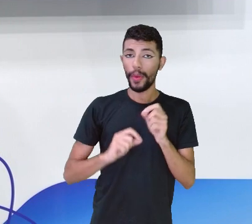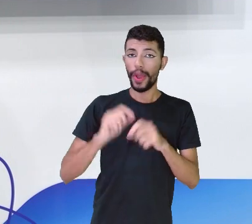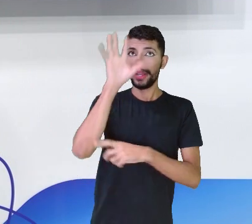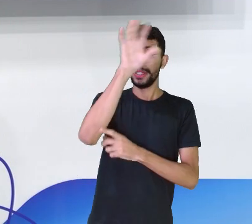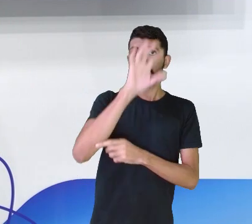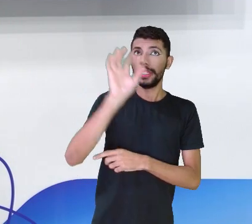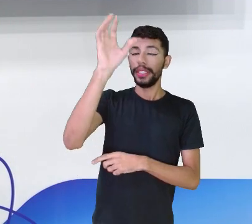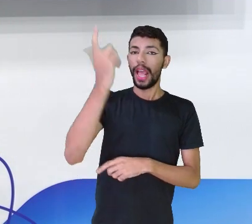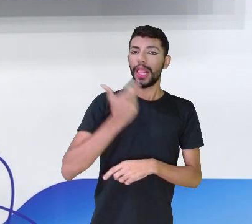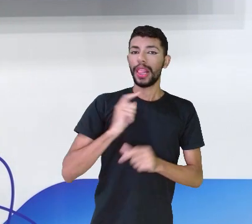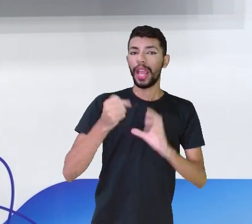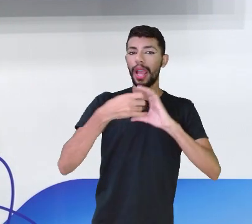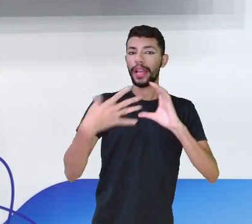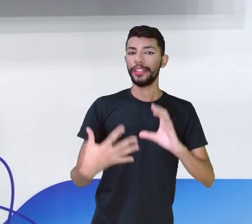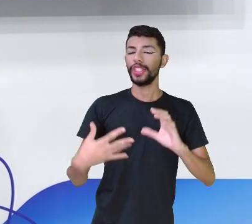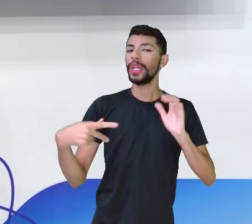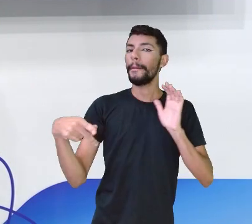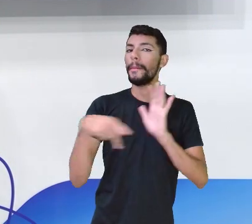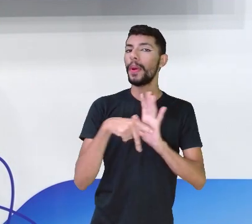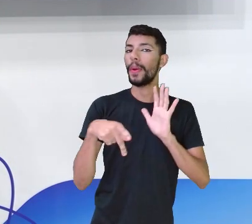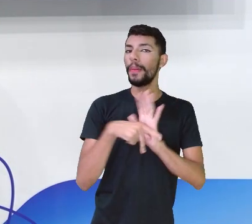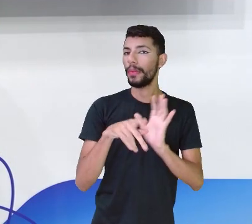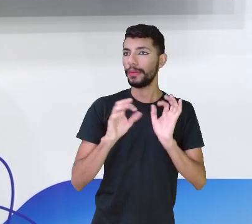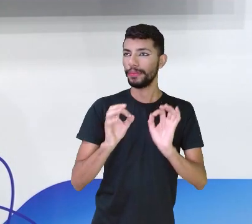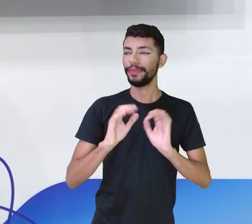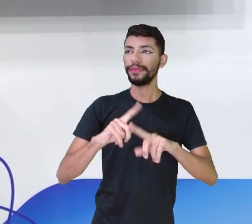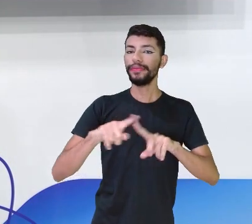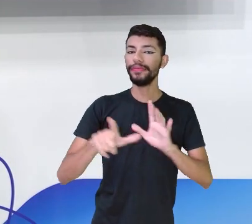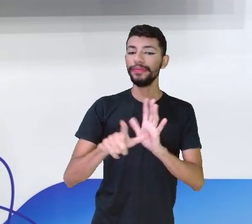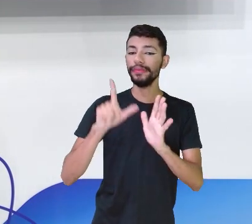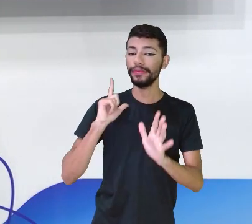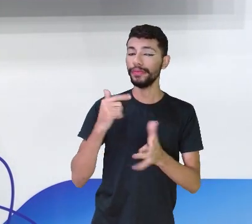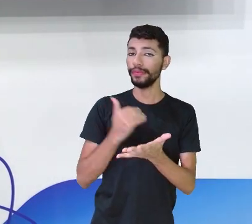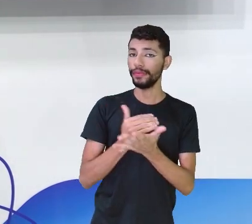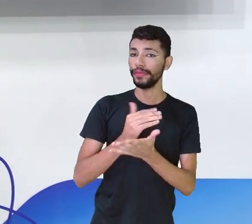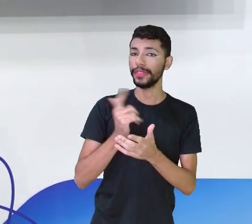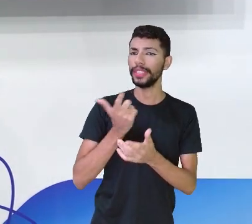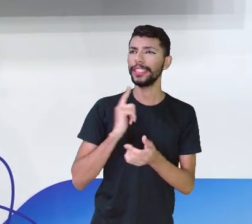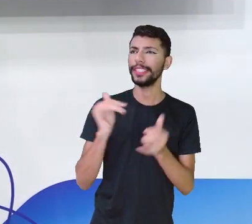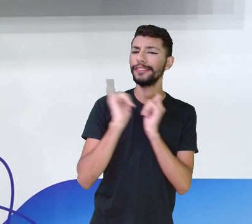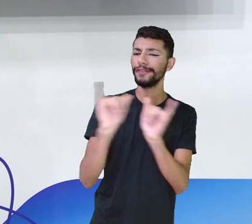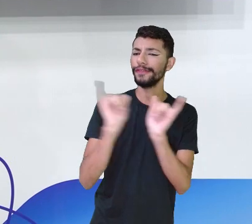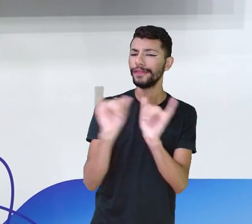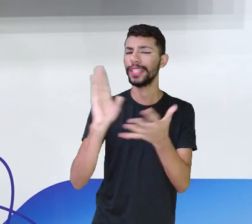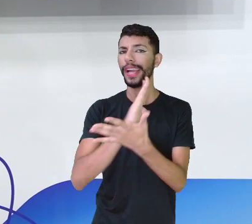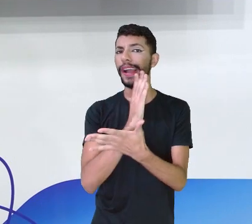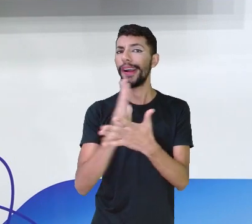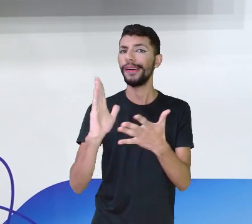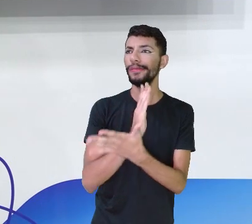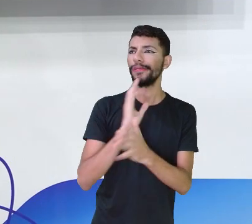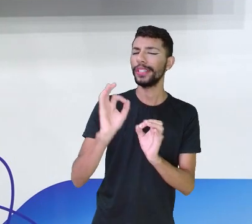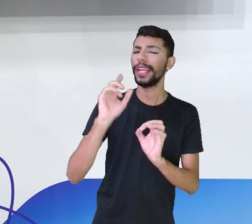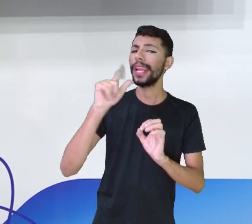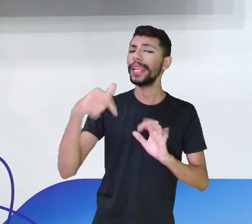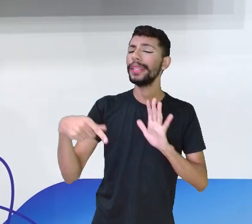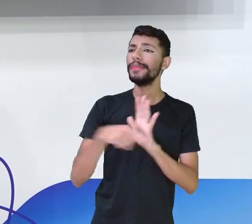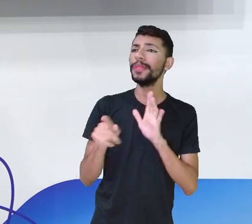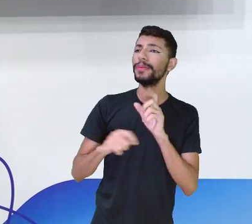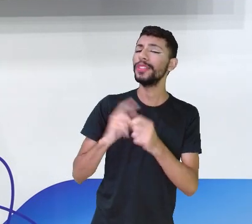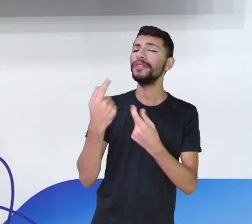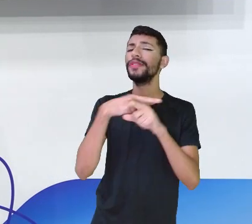suas características próprias, né? Antes da gente começar, eu tenho alguns recados para vocês, aqueles